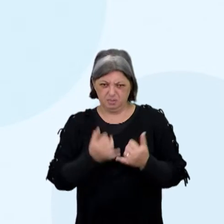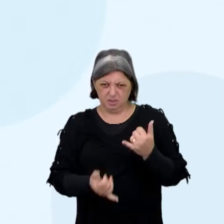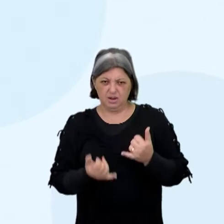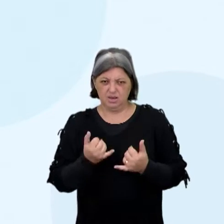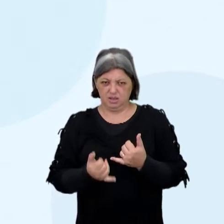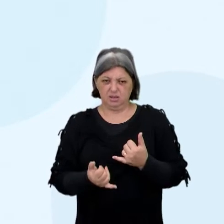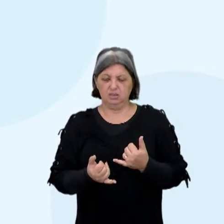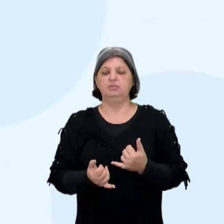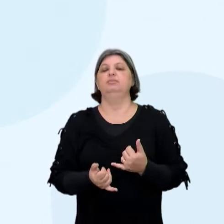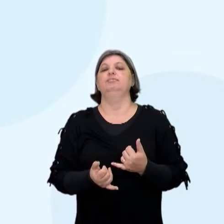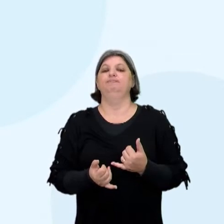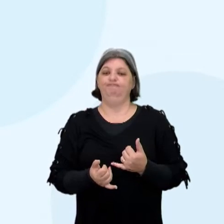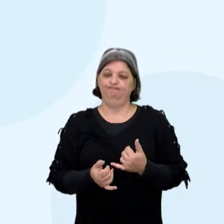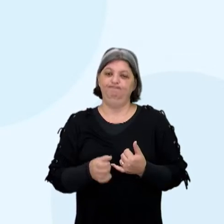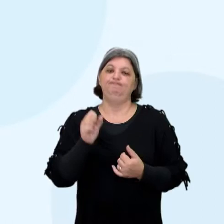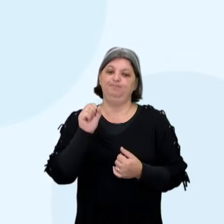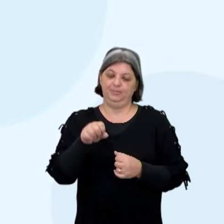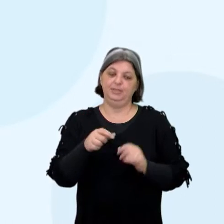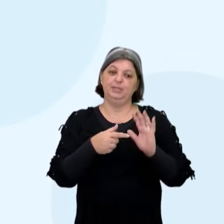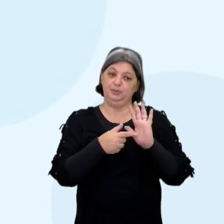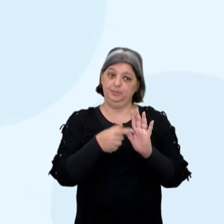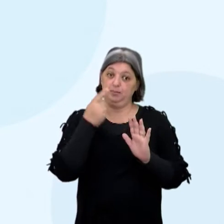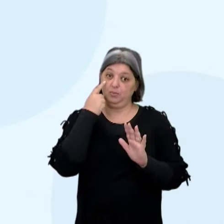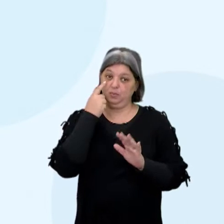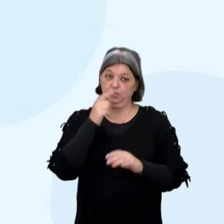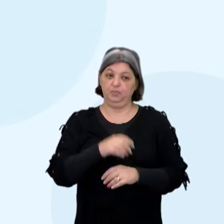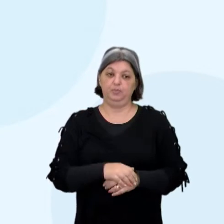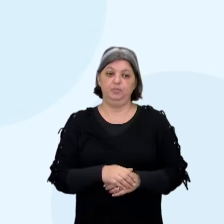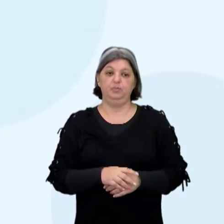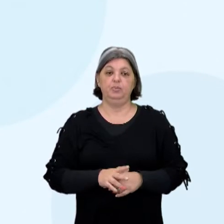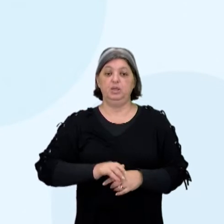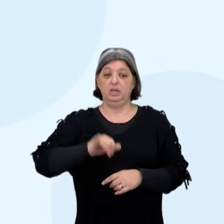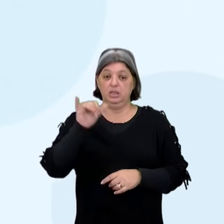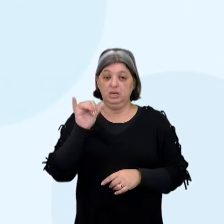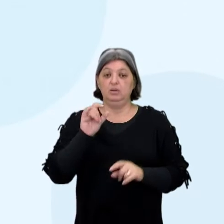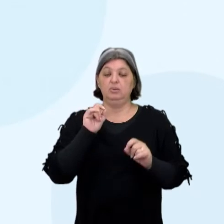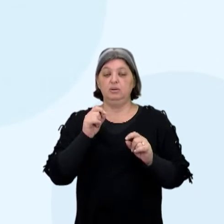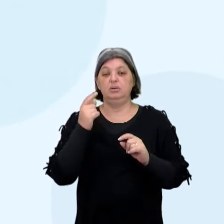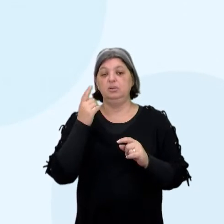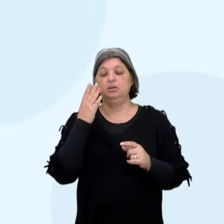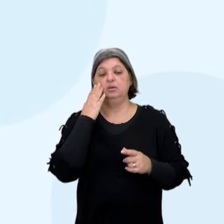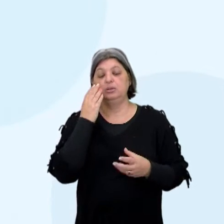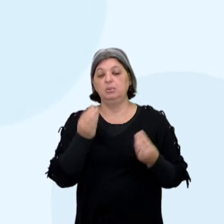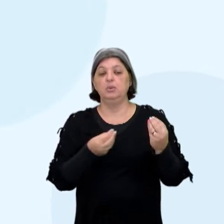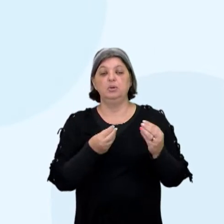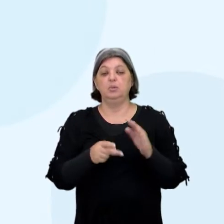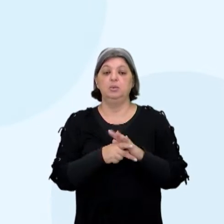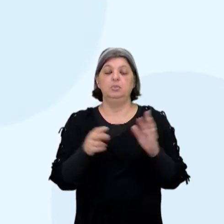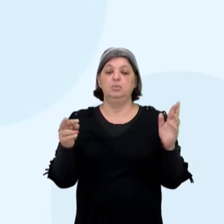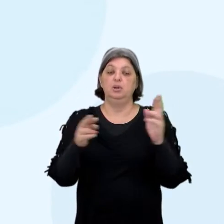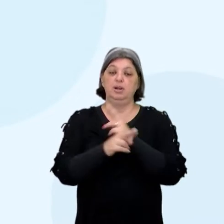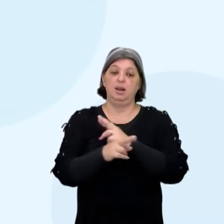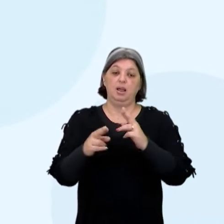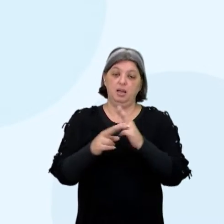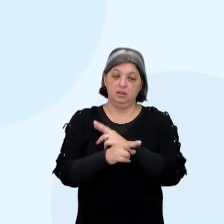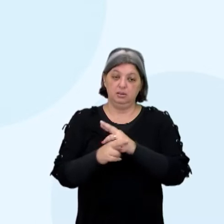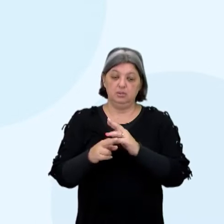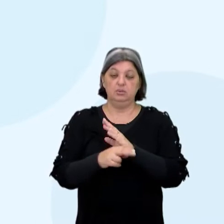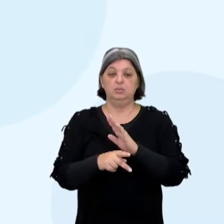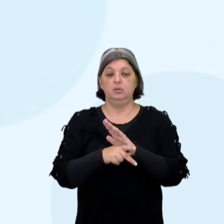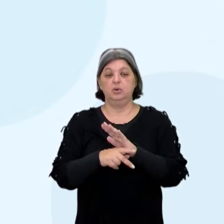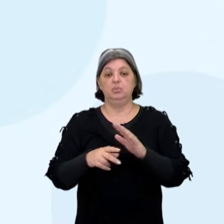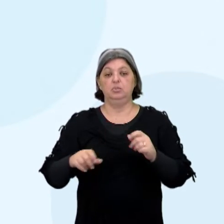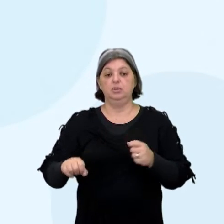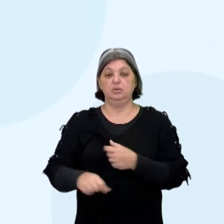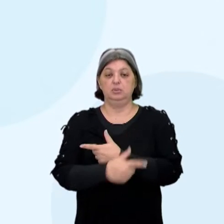né? Sim, já vamos mostrar para vocês. Y são os valores que queremos prever, né? Fazendo uma associação aí com a função do primeiro